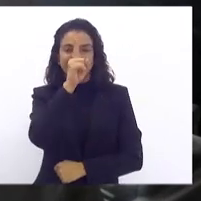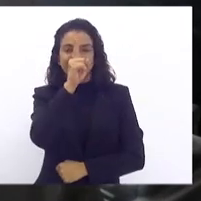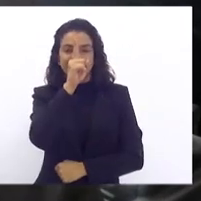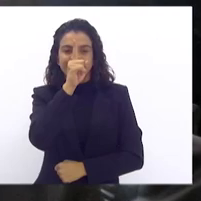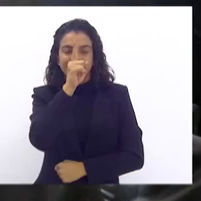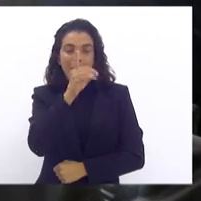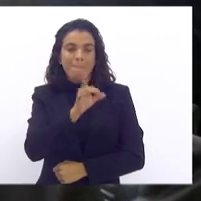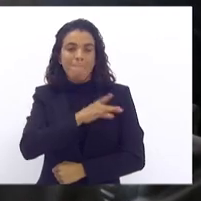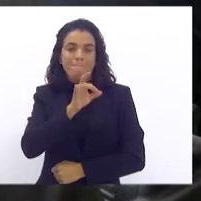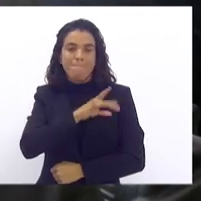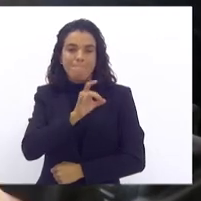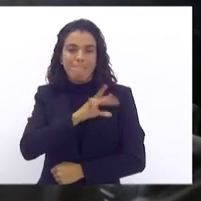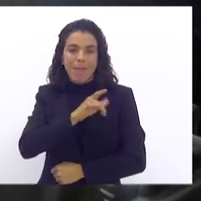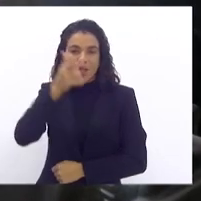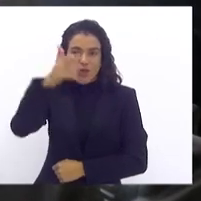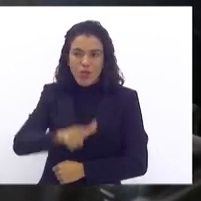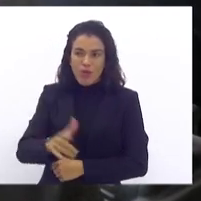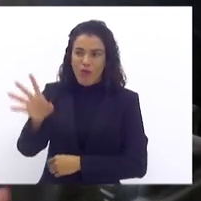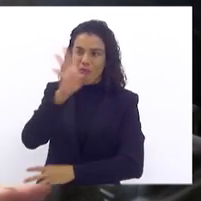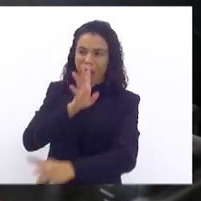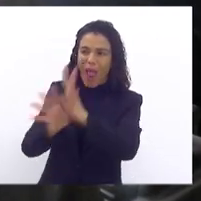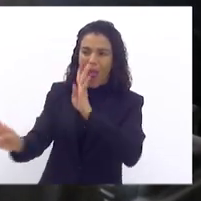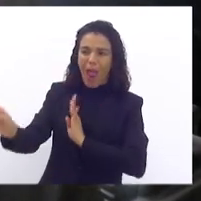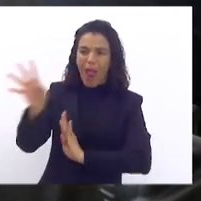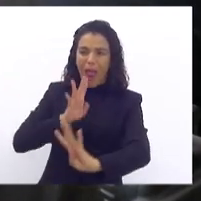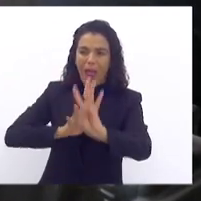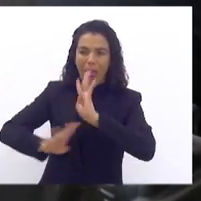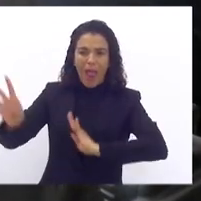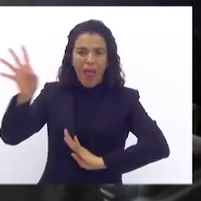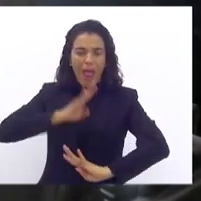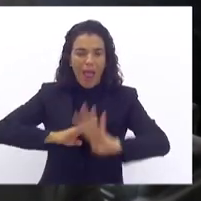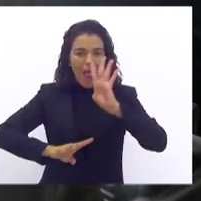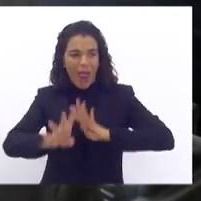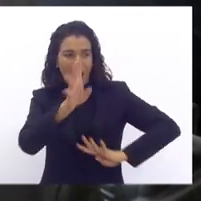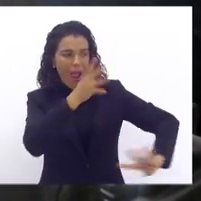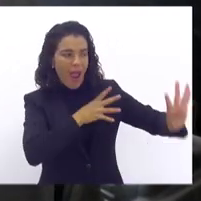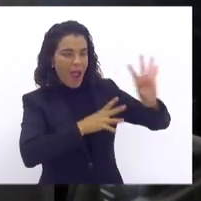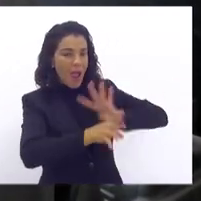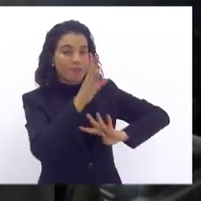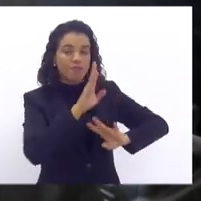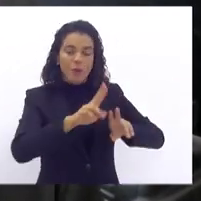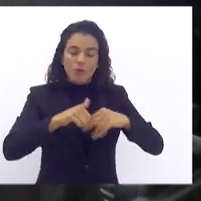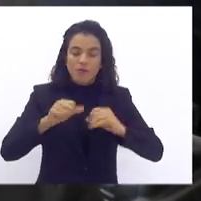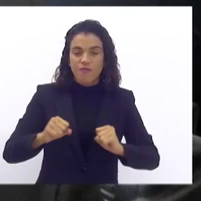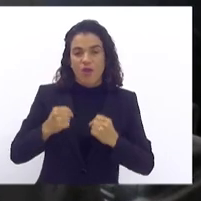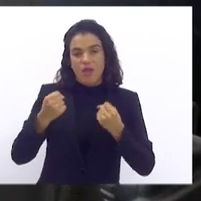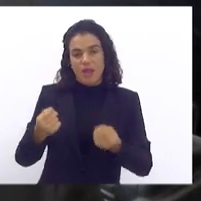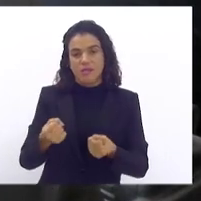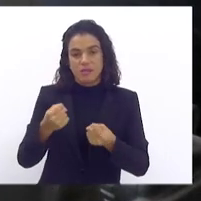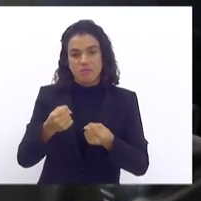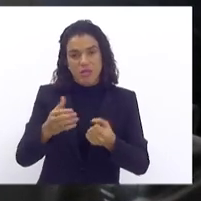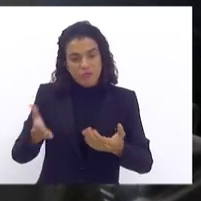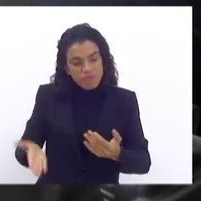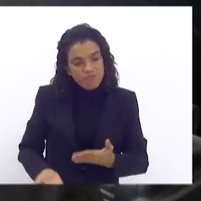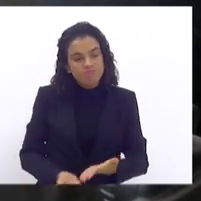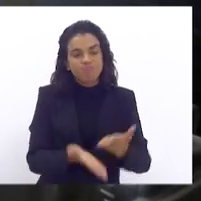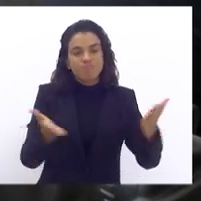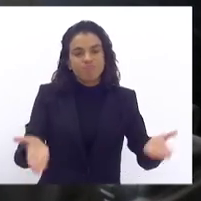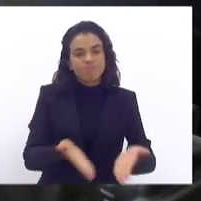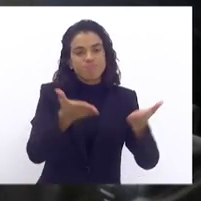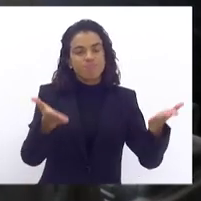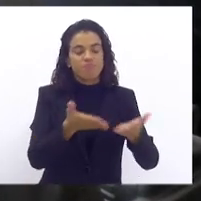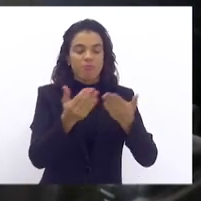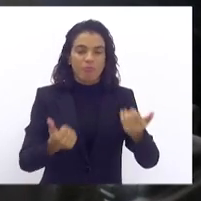da revitimização, o que sinaliza a importância do fortalecimento desses casos e do julgamento com perspectiva de